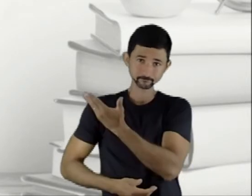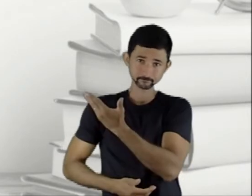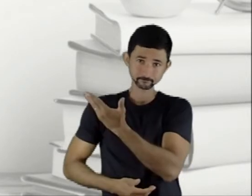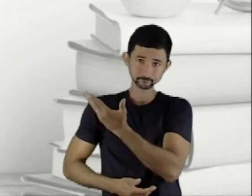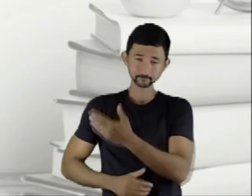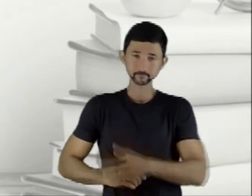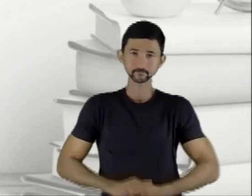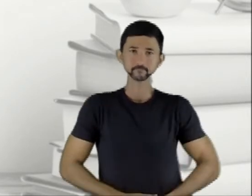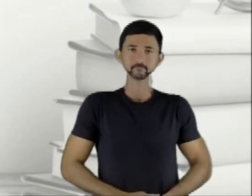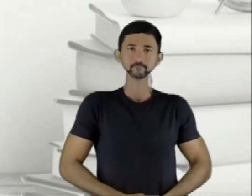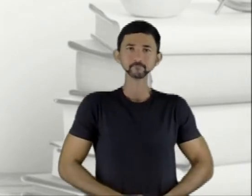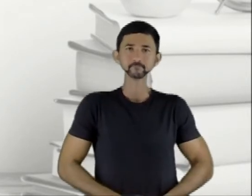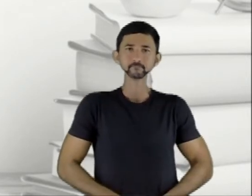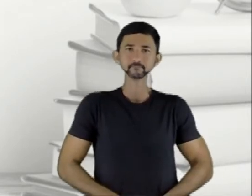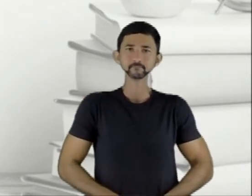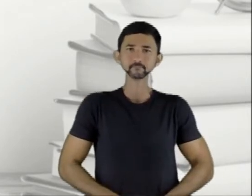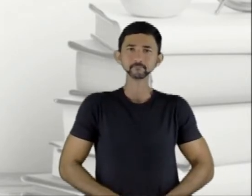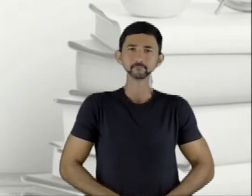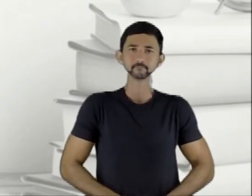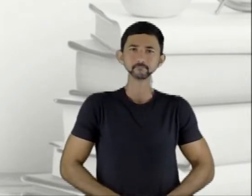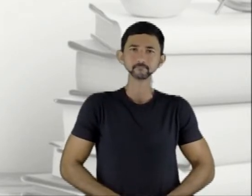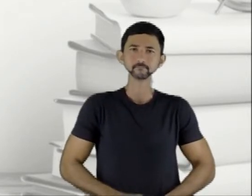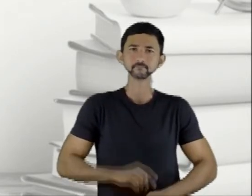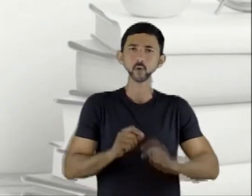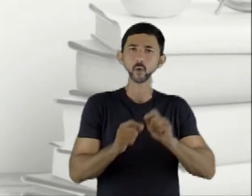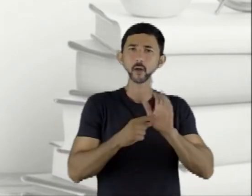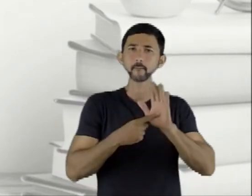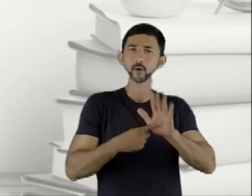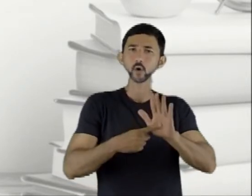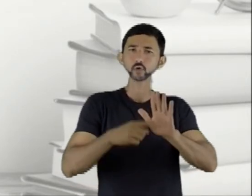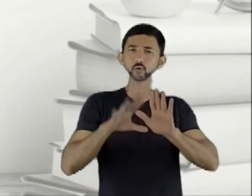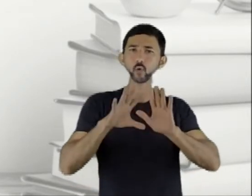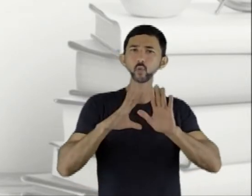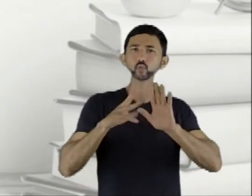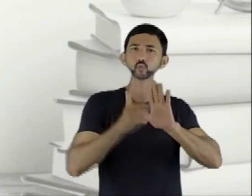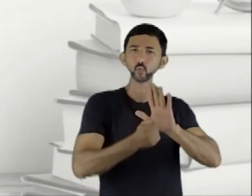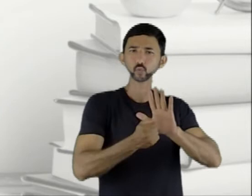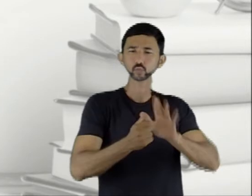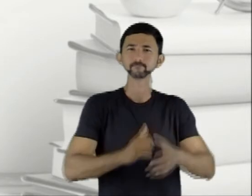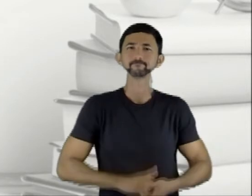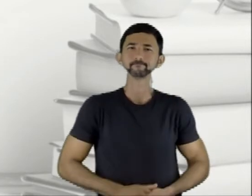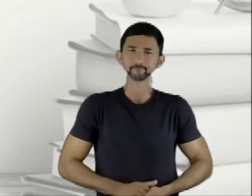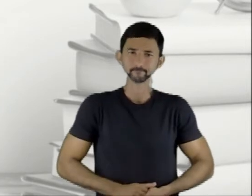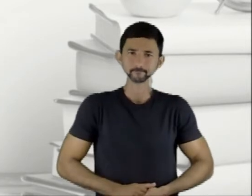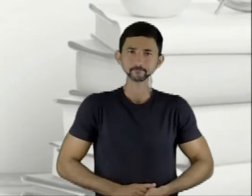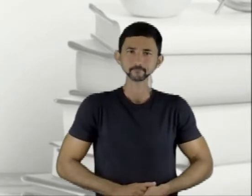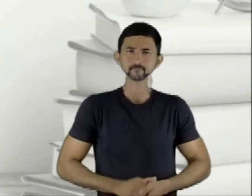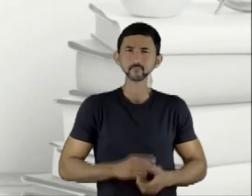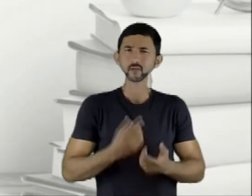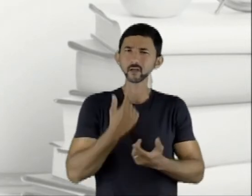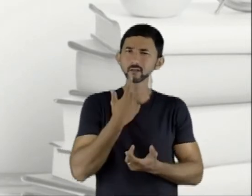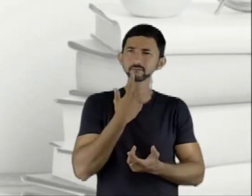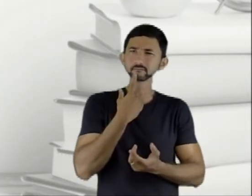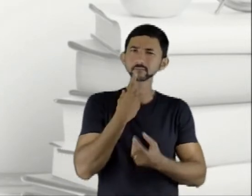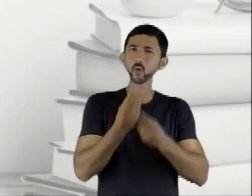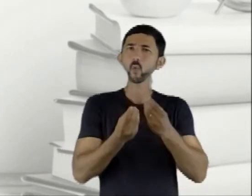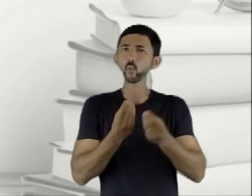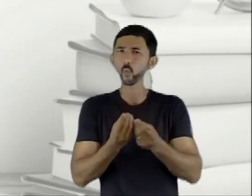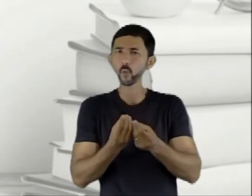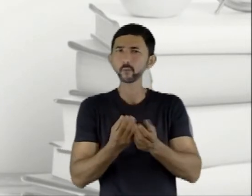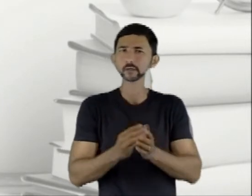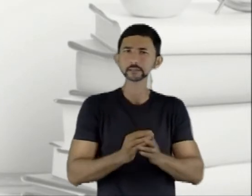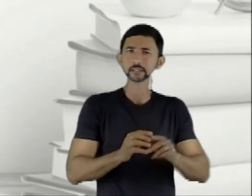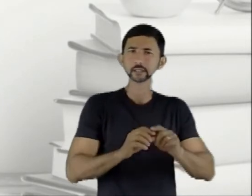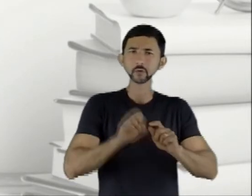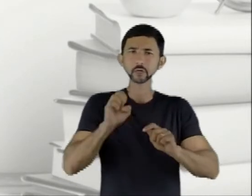de composição mostram componentes de um todo. E aí, como assim? Nós temos o